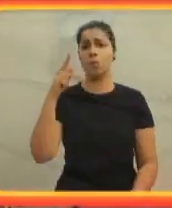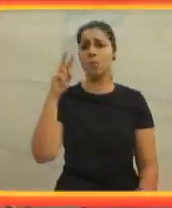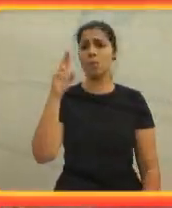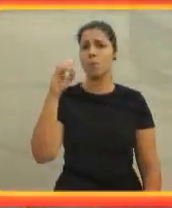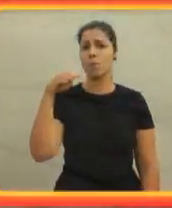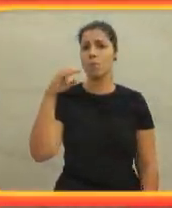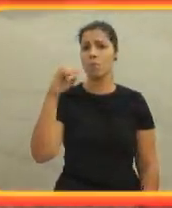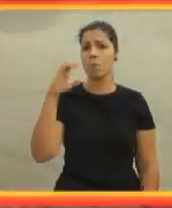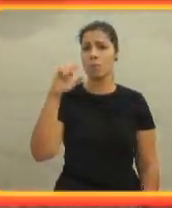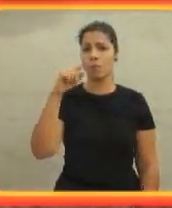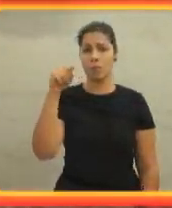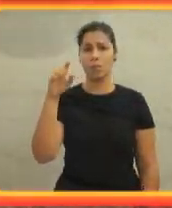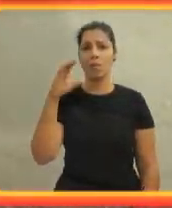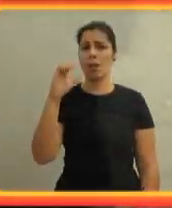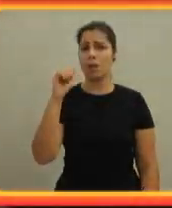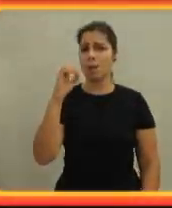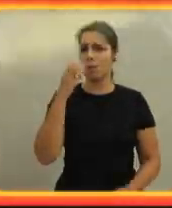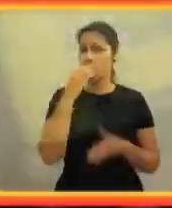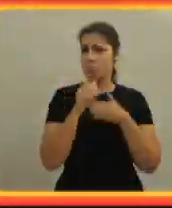Uruguai.